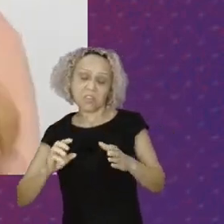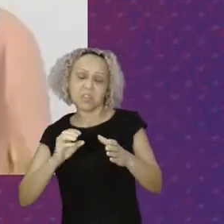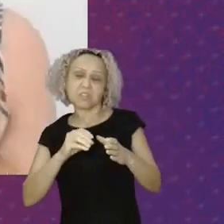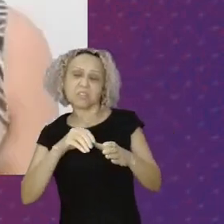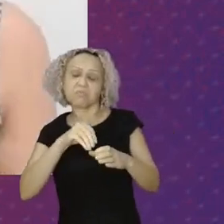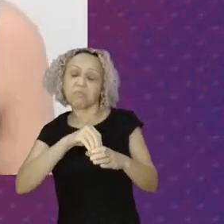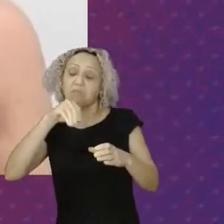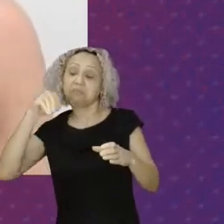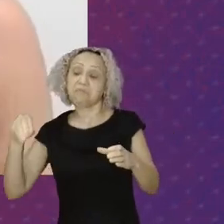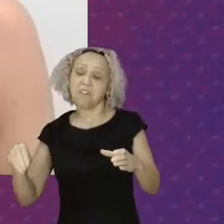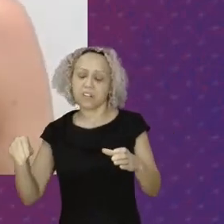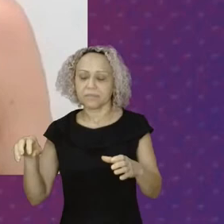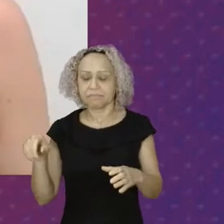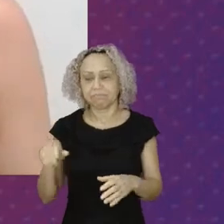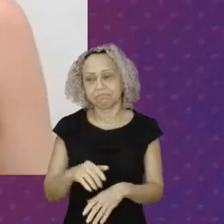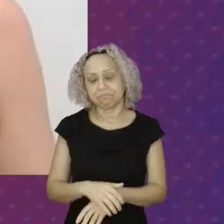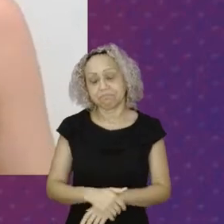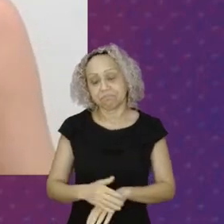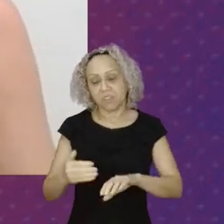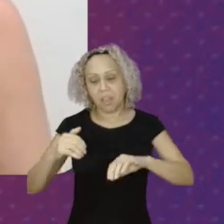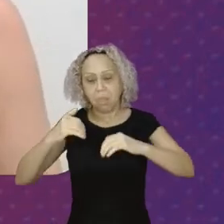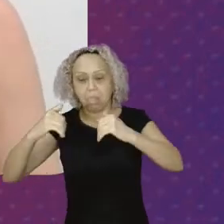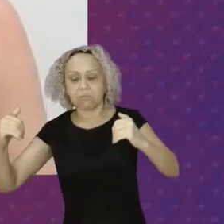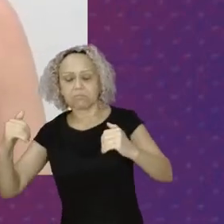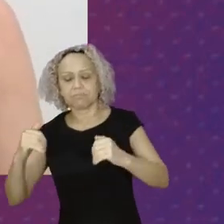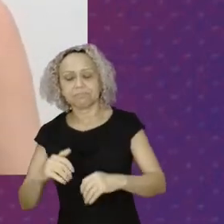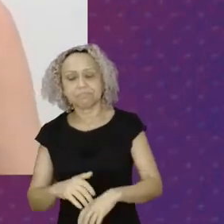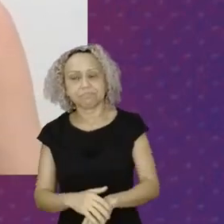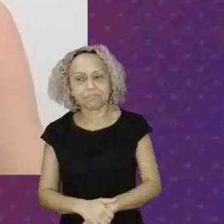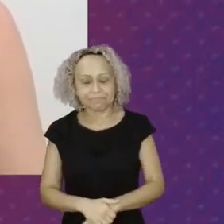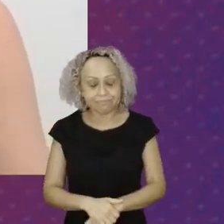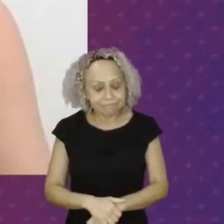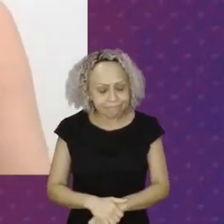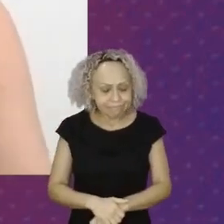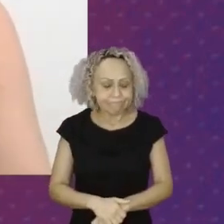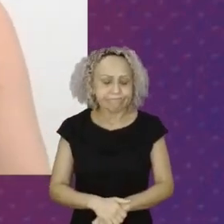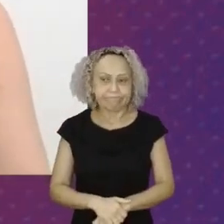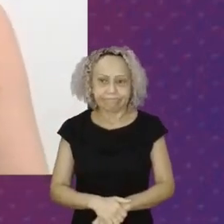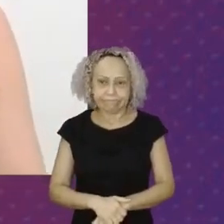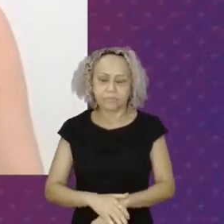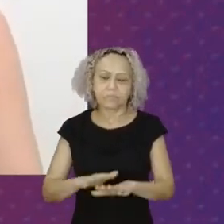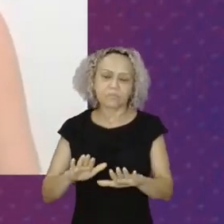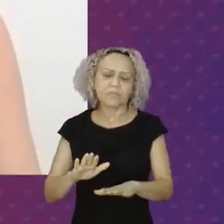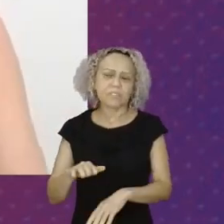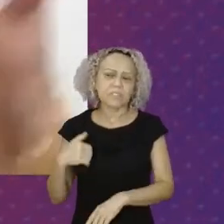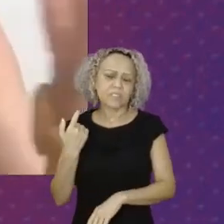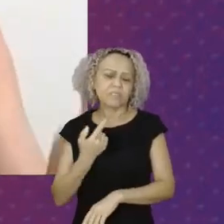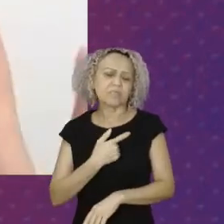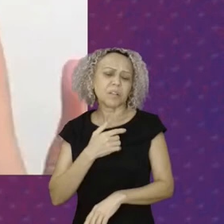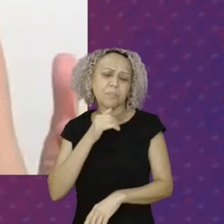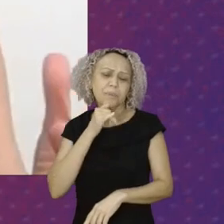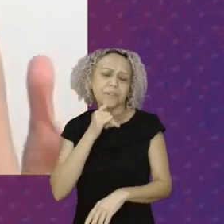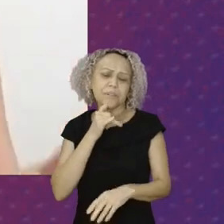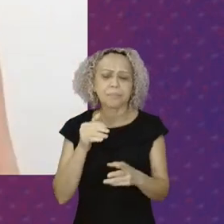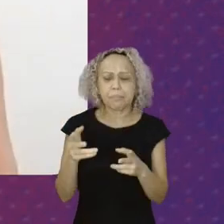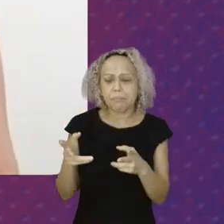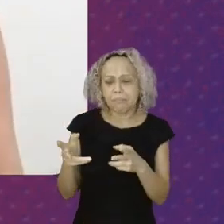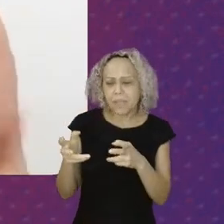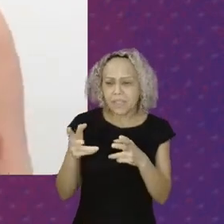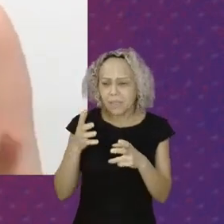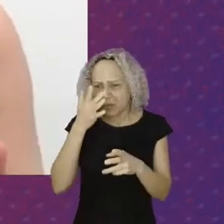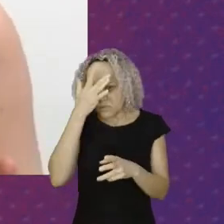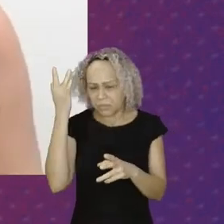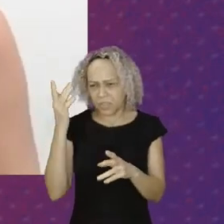se a gente transporta essa situação de imperceptibilidade de uma pessoa com deficiência